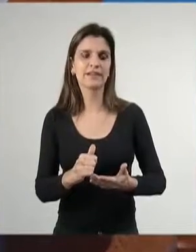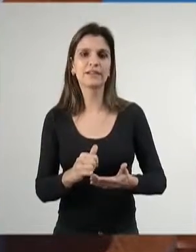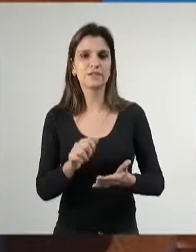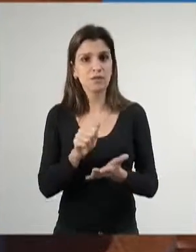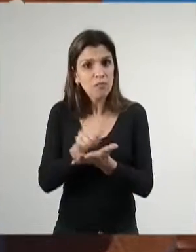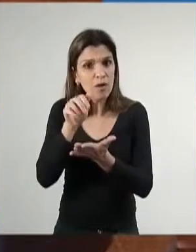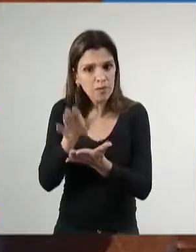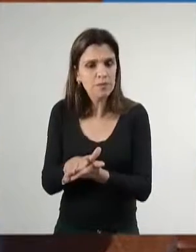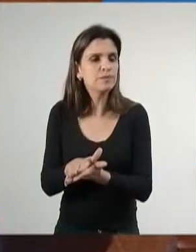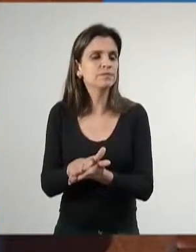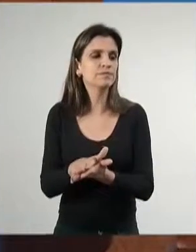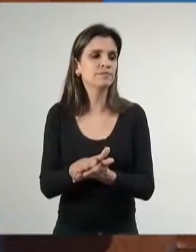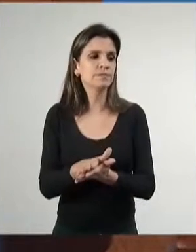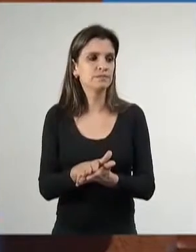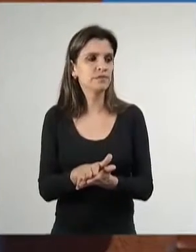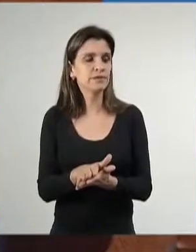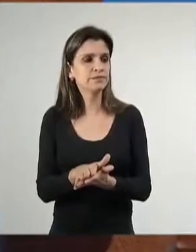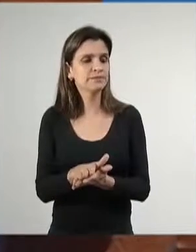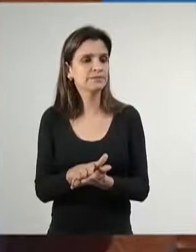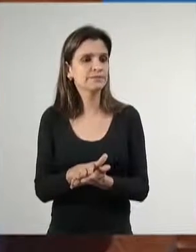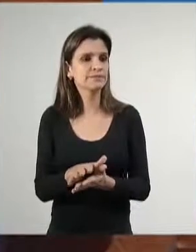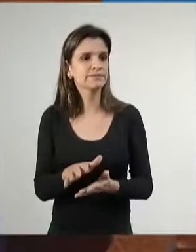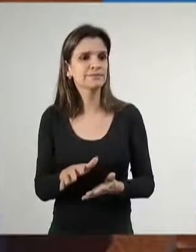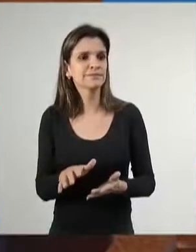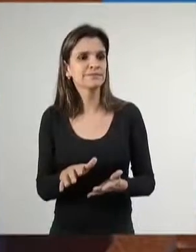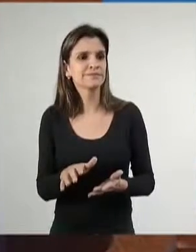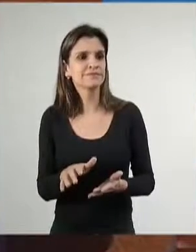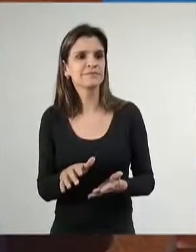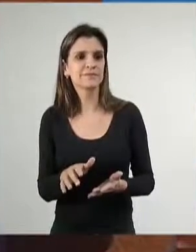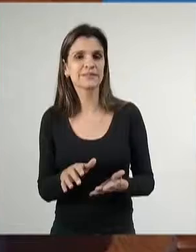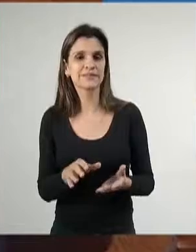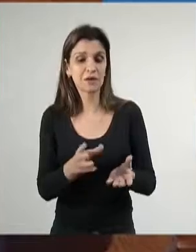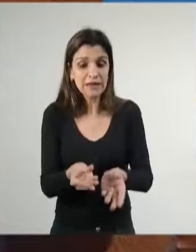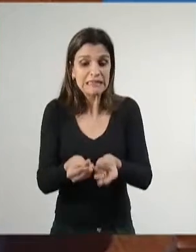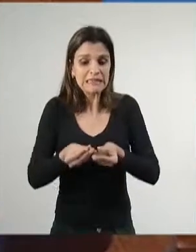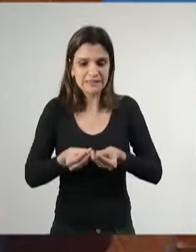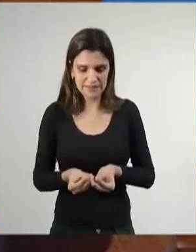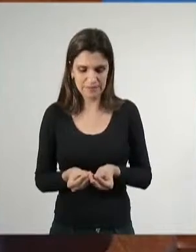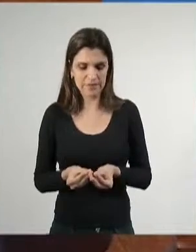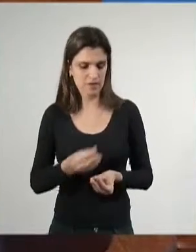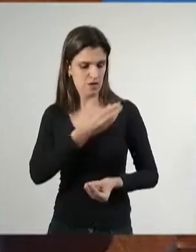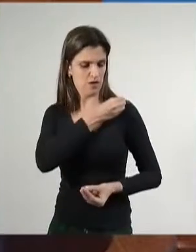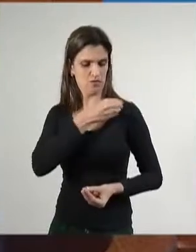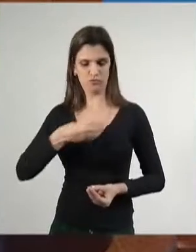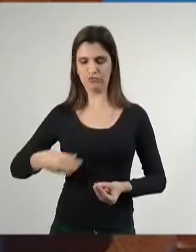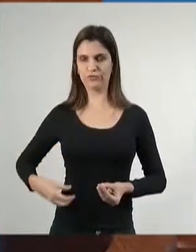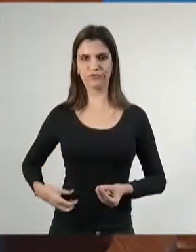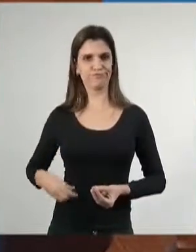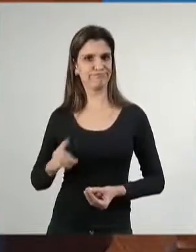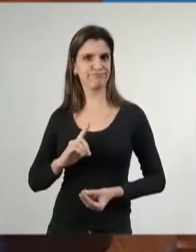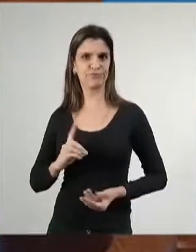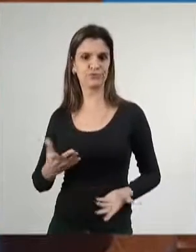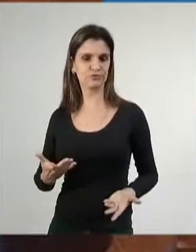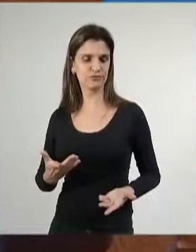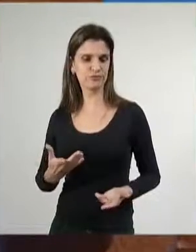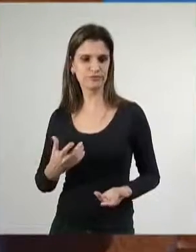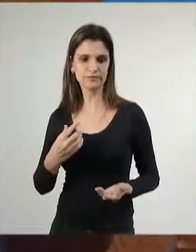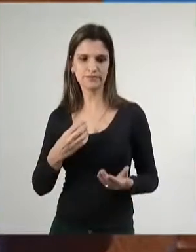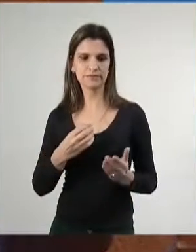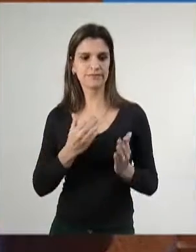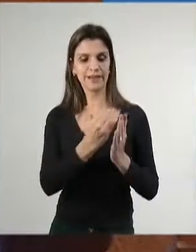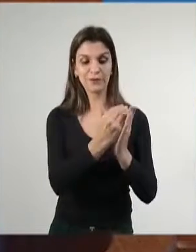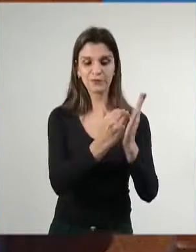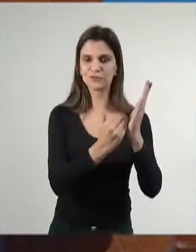ressaltar que, se a pessoa receber uma infração de trânsito por não usar o cinto de segurança, já não vai ter esse